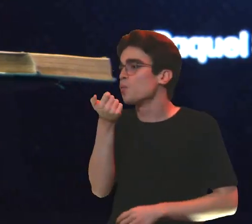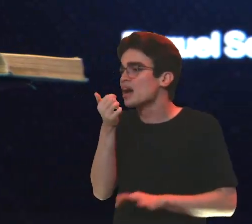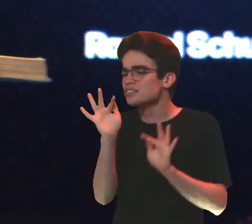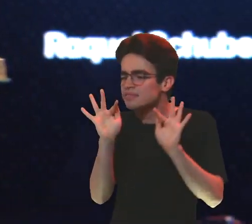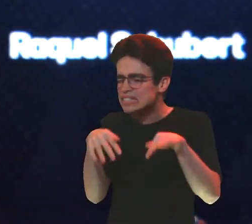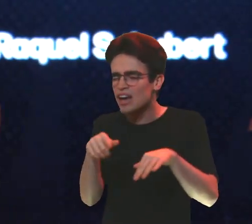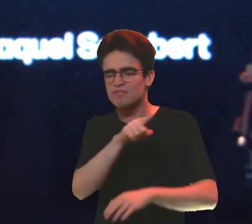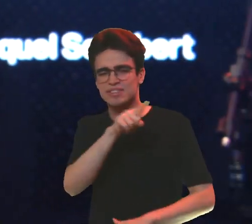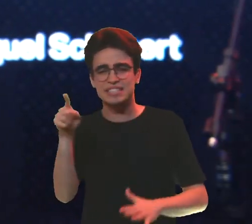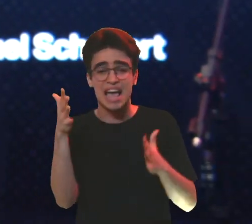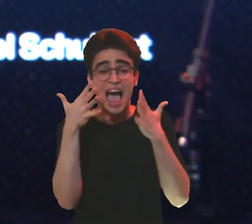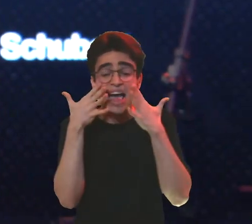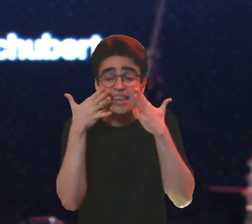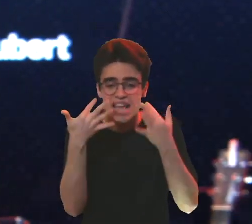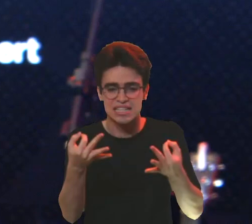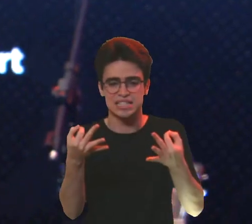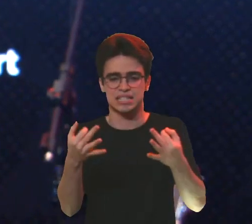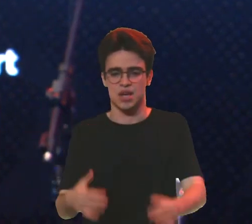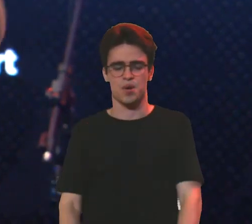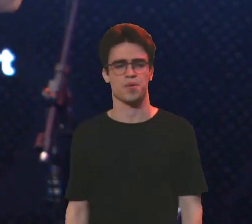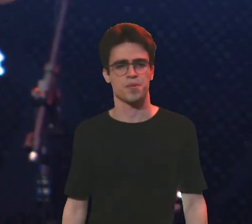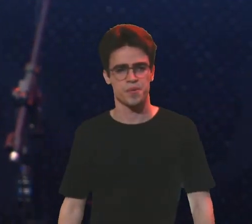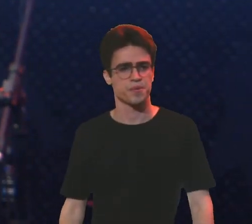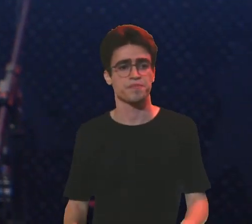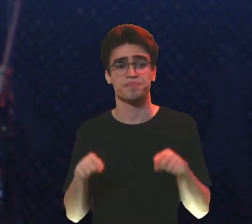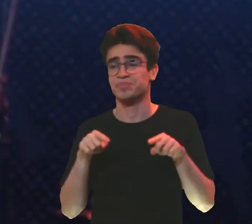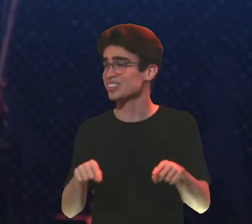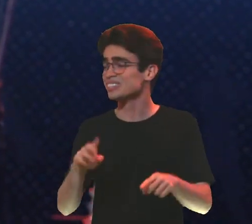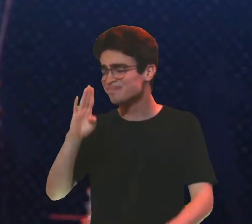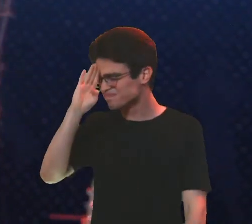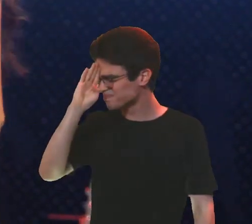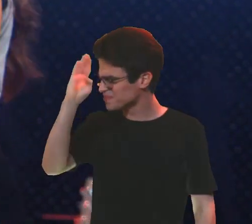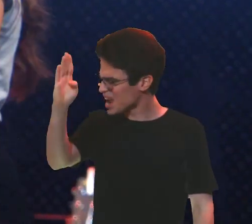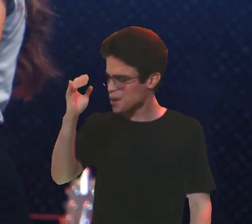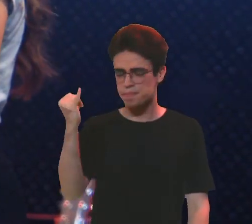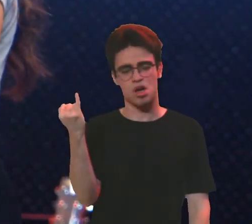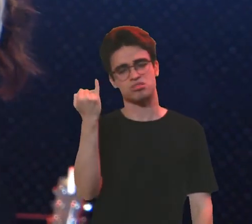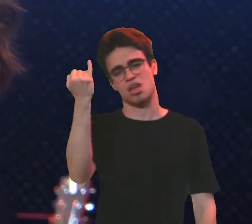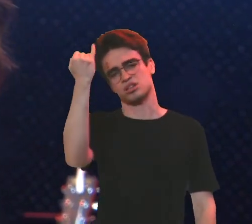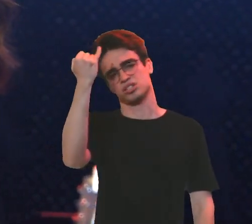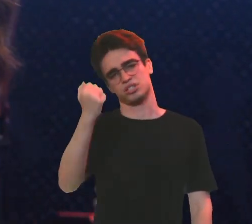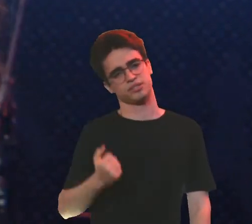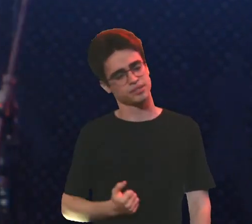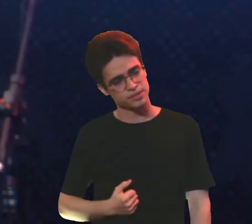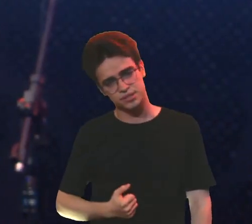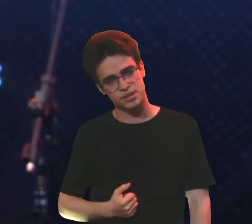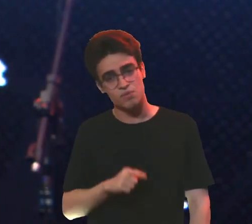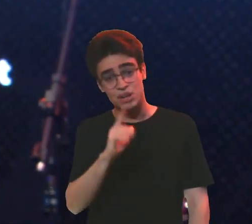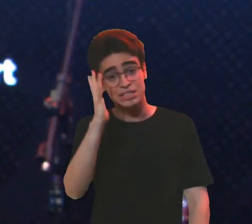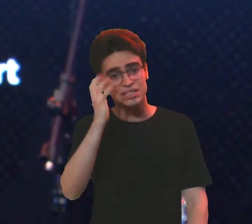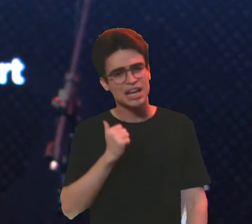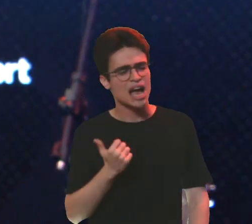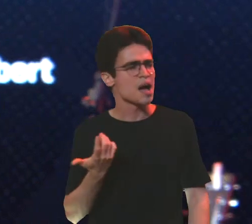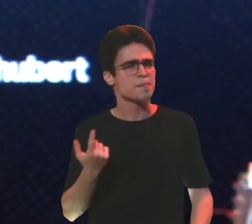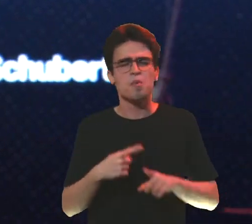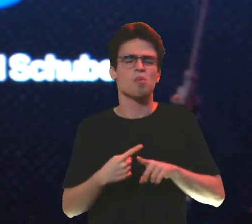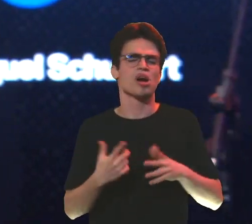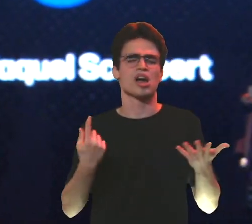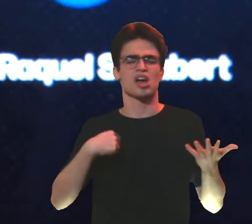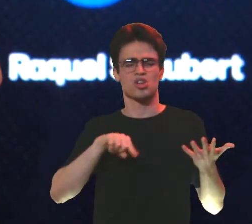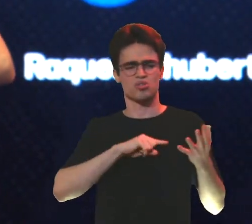você prestar muita atenção aqui, porque essa é a parte mais importante de hoje. Sabe por que nós precisamos ser